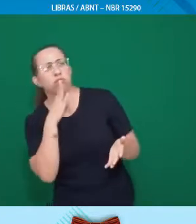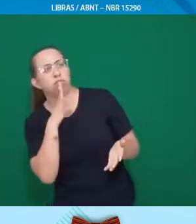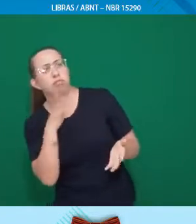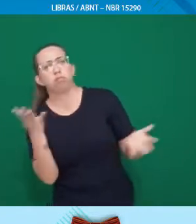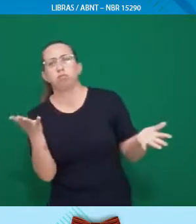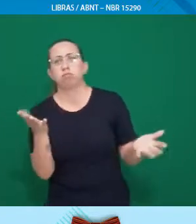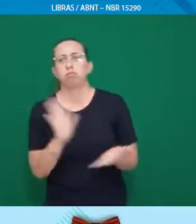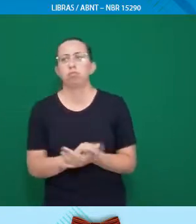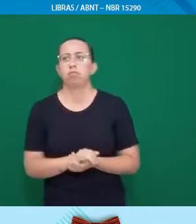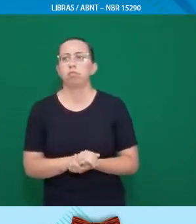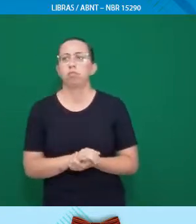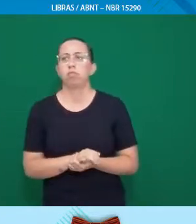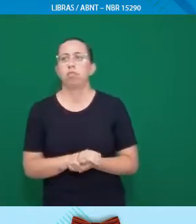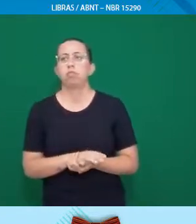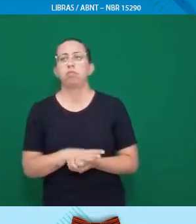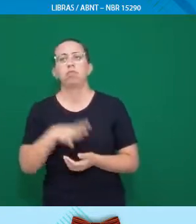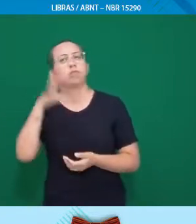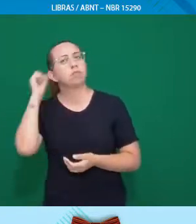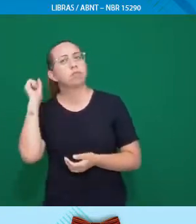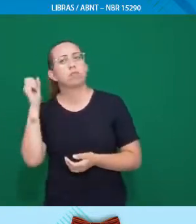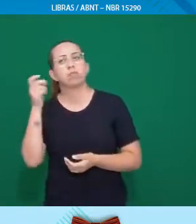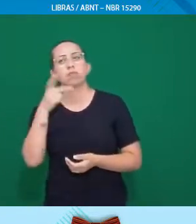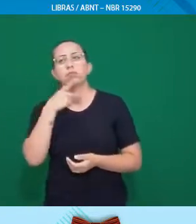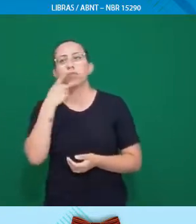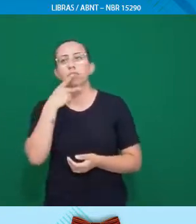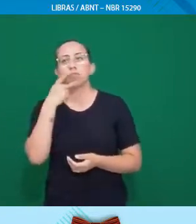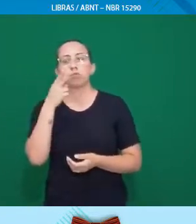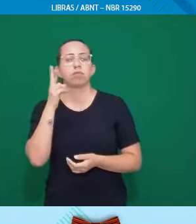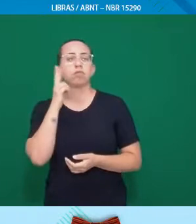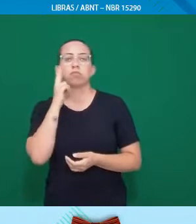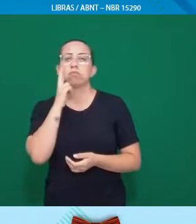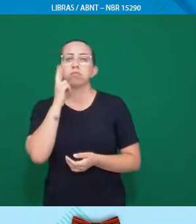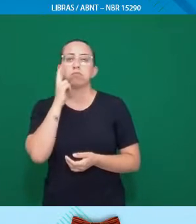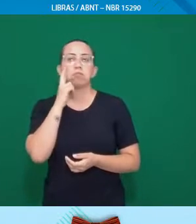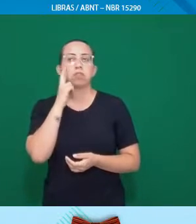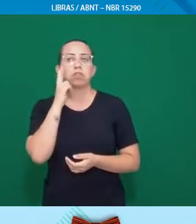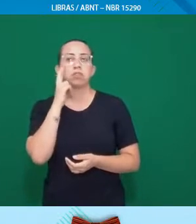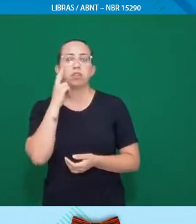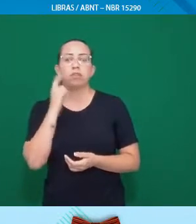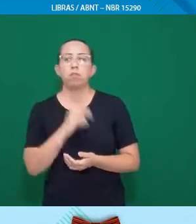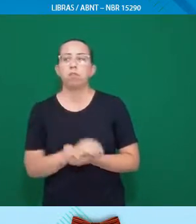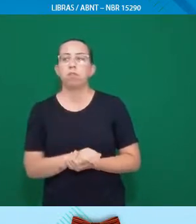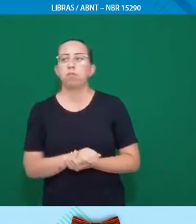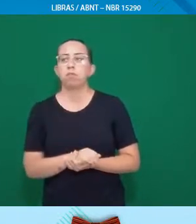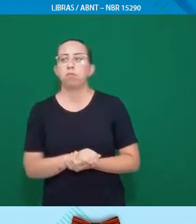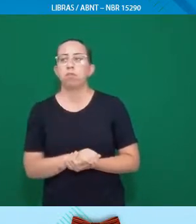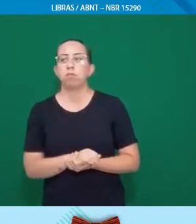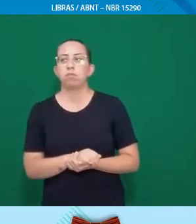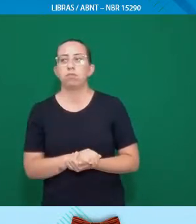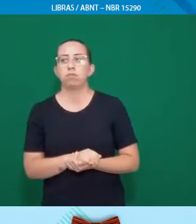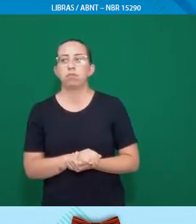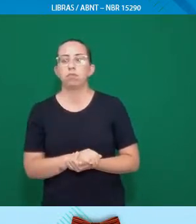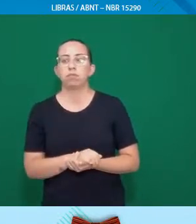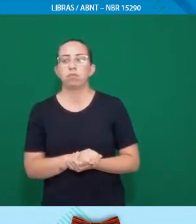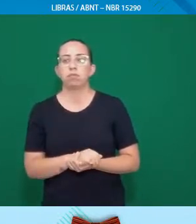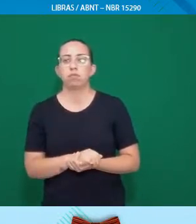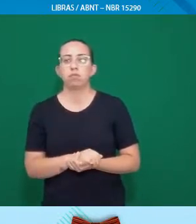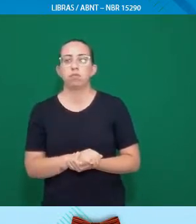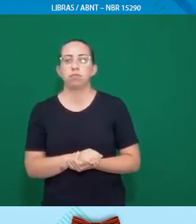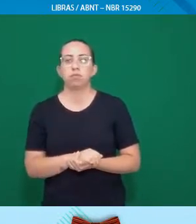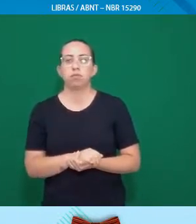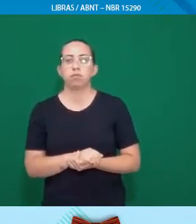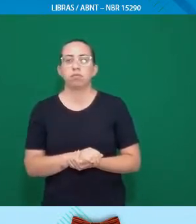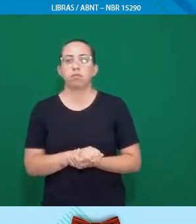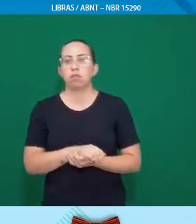Eliseu no seu discurso y o Senhor Prefeito E ontem na rádio simpatia que